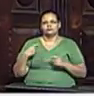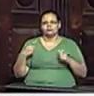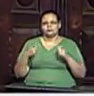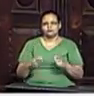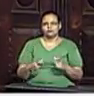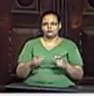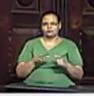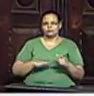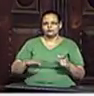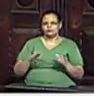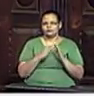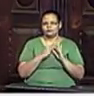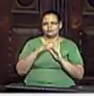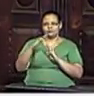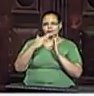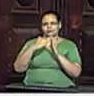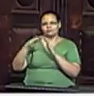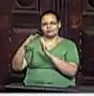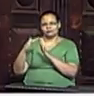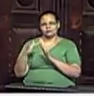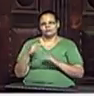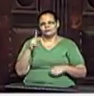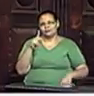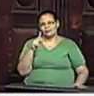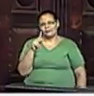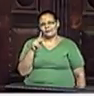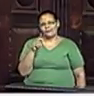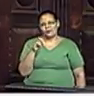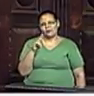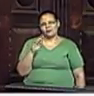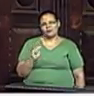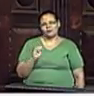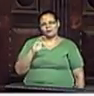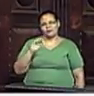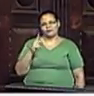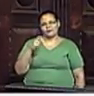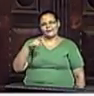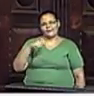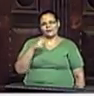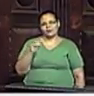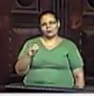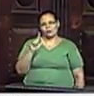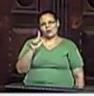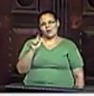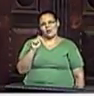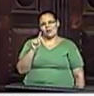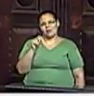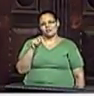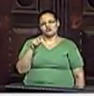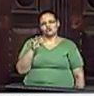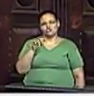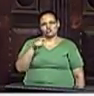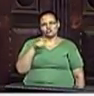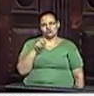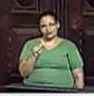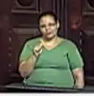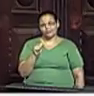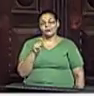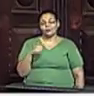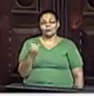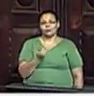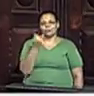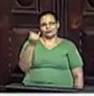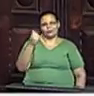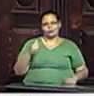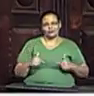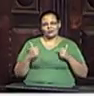localizado nas comunidades da Pedreira do Chapadão e da Lagartixa. É importante que a